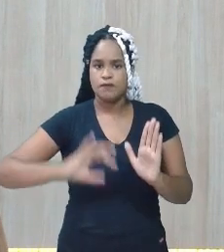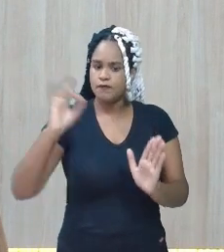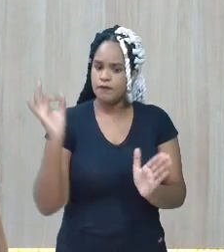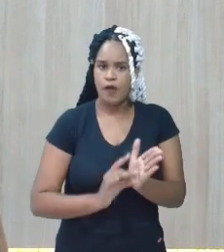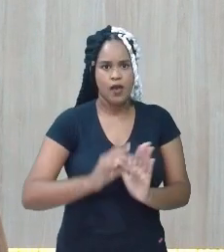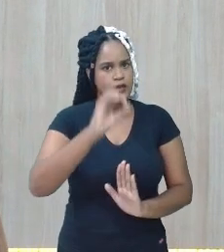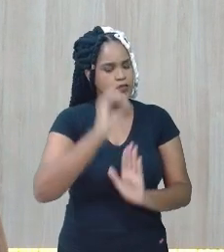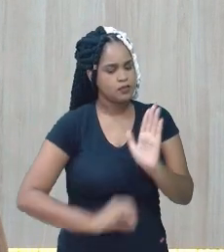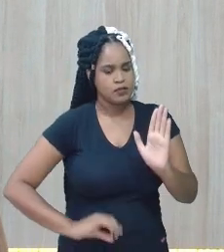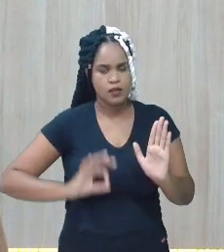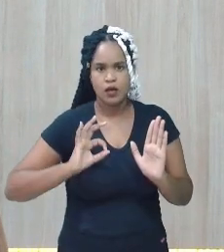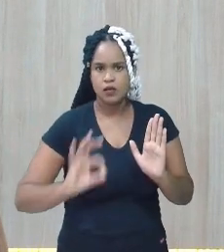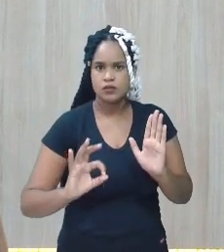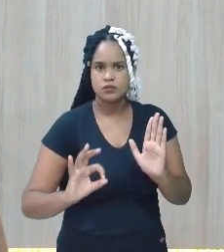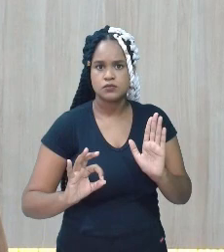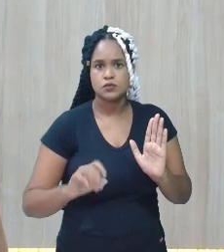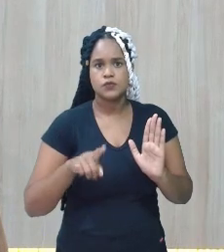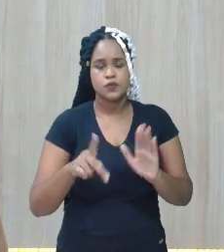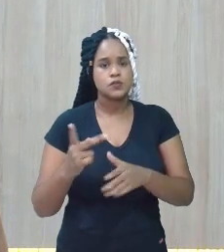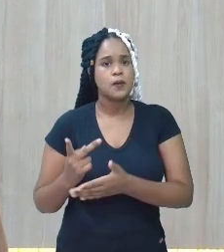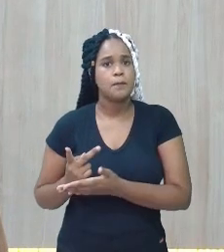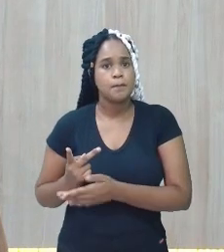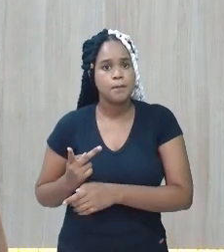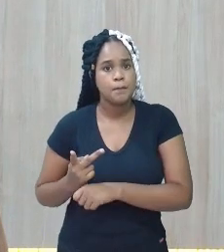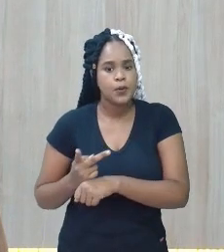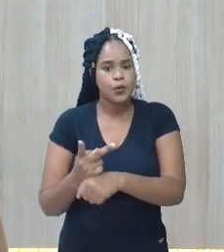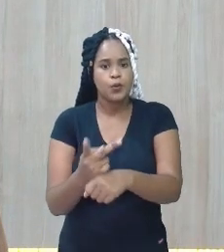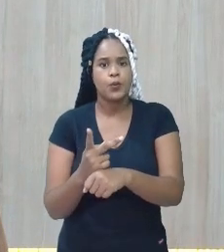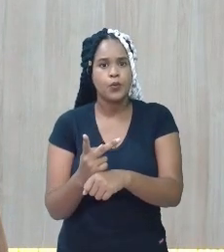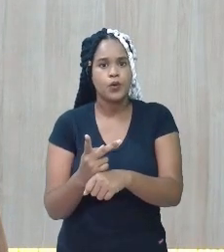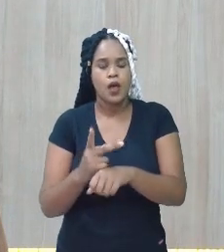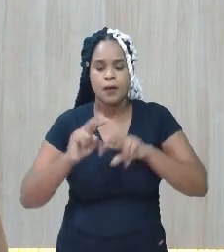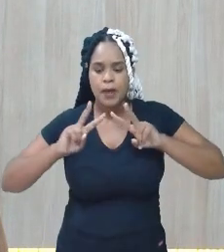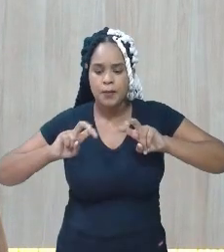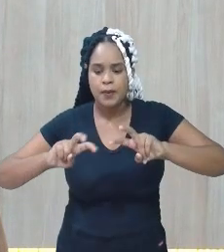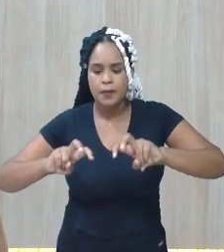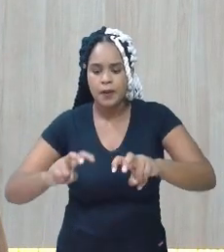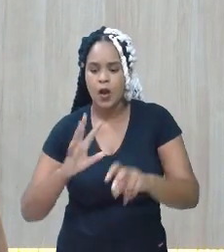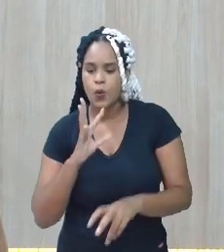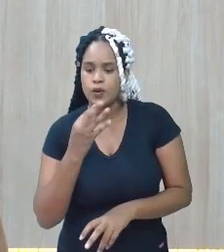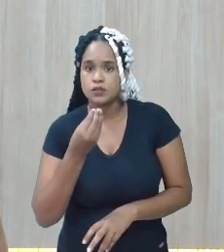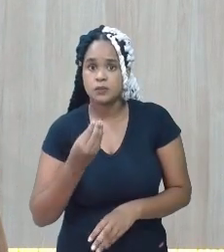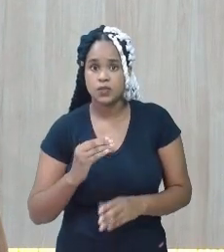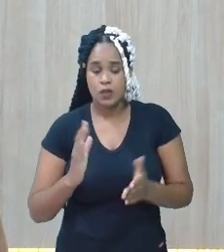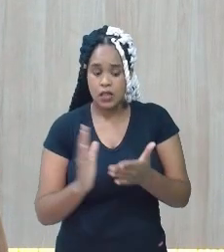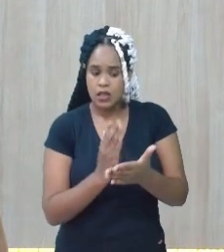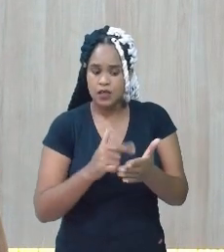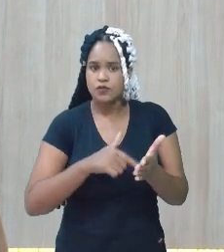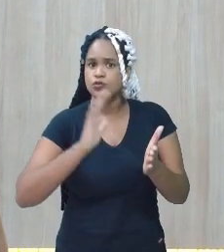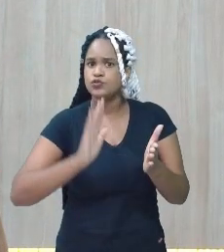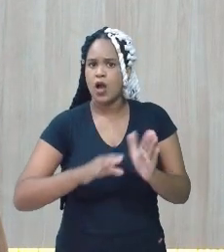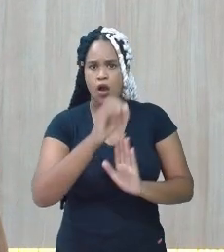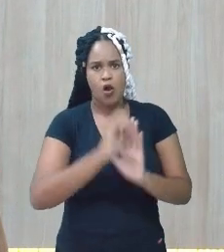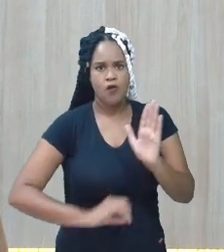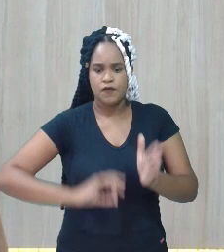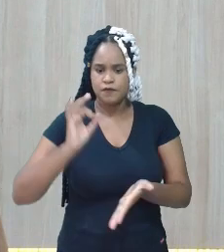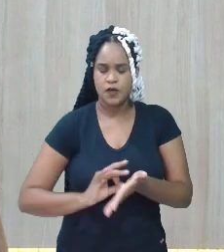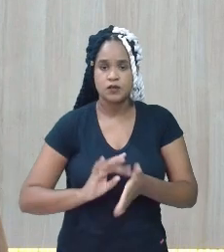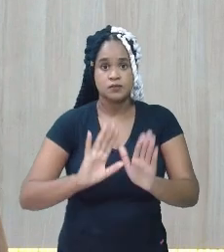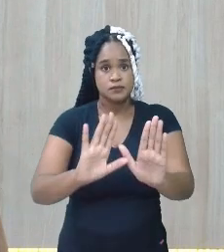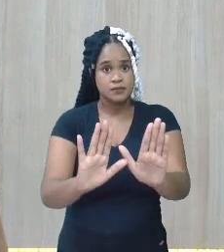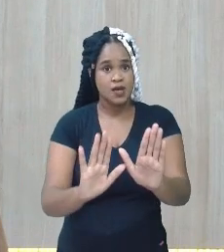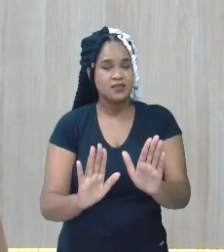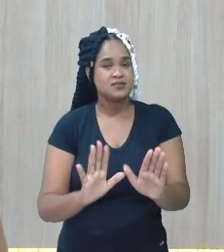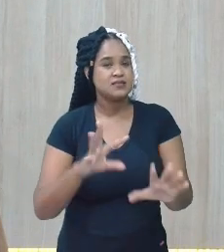Já está ali, você vai procurar o conhecimento ali e aquele lugar é oficial. No ambiente digital, a gente não pode dizer